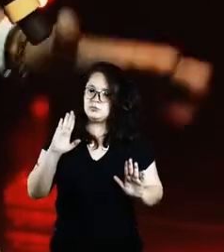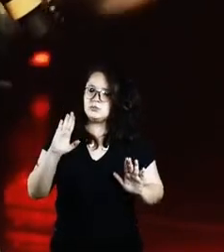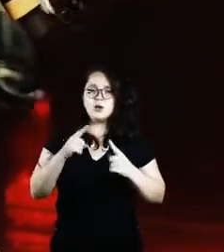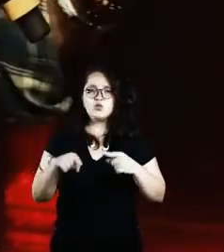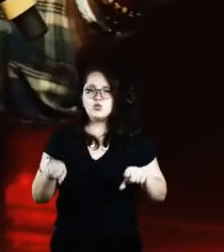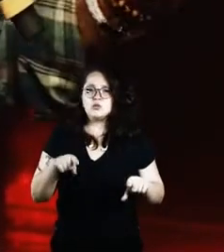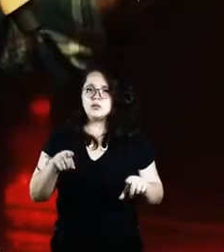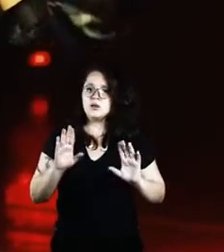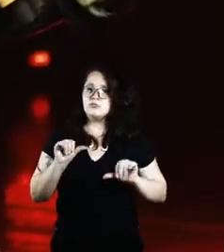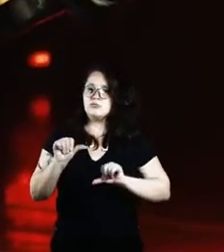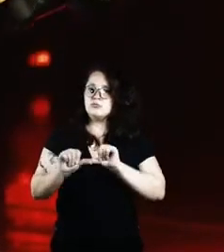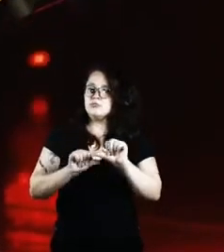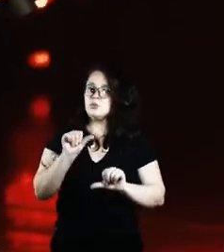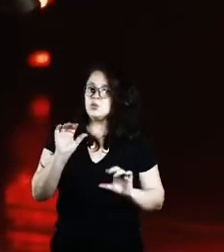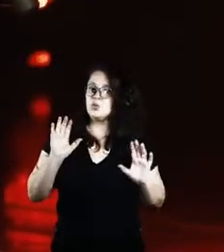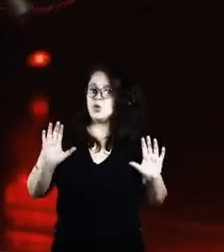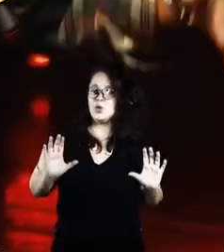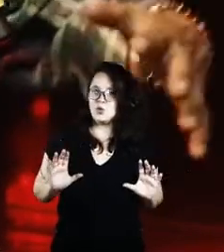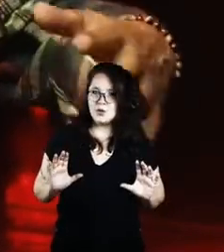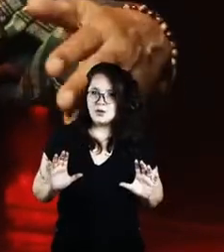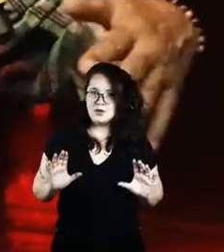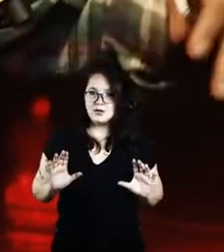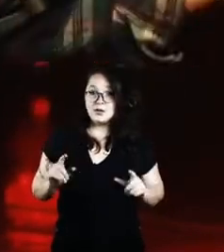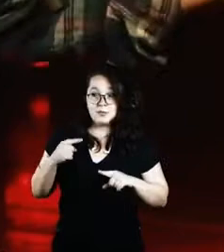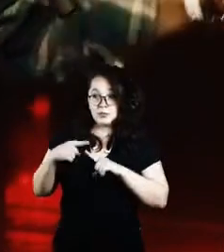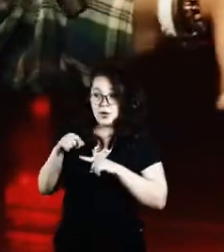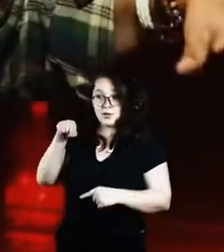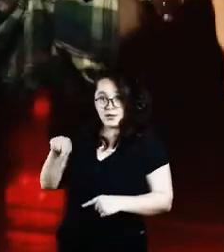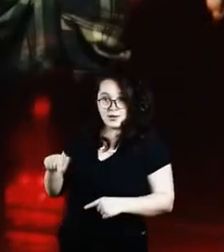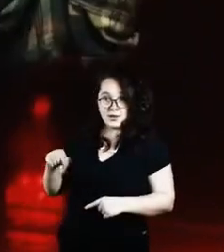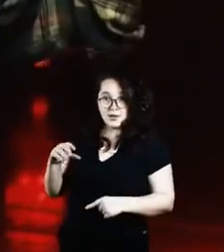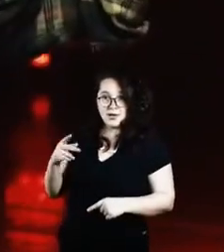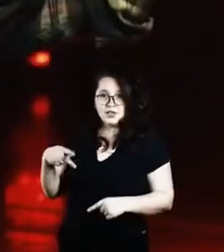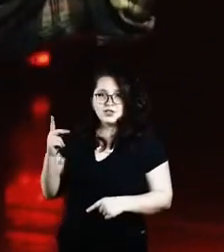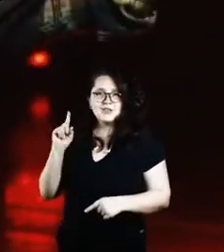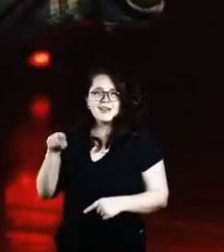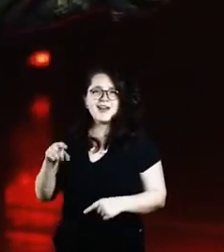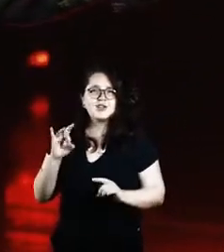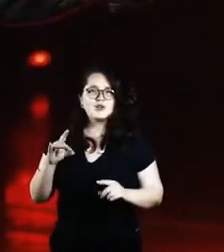entendeu? Aí o Chic Show era samba rock,